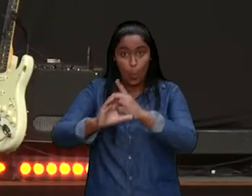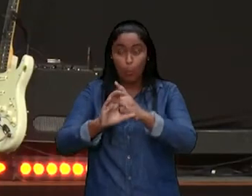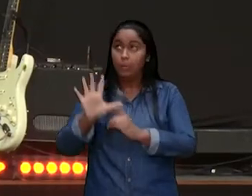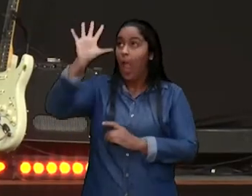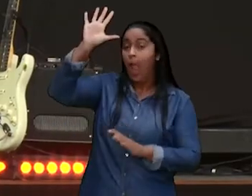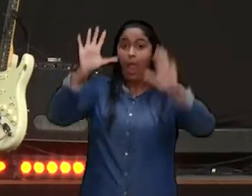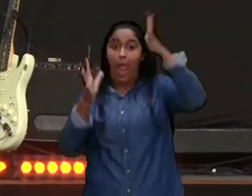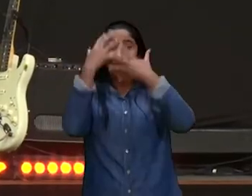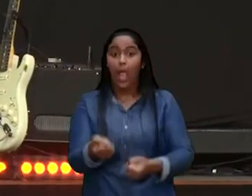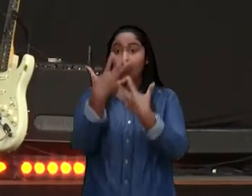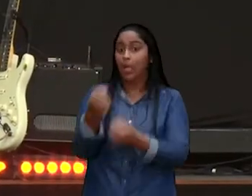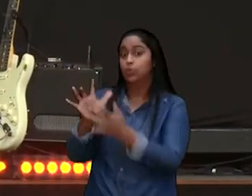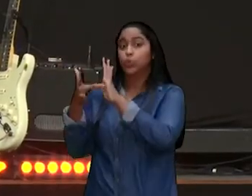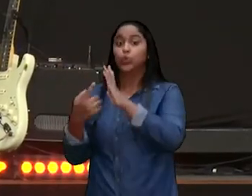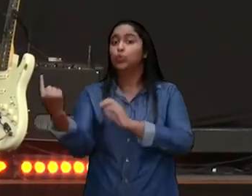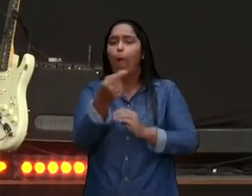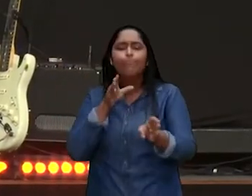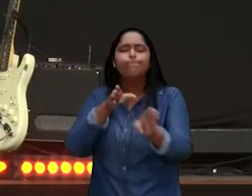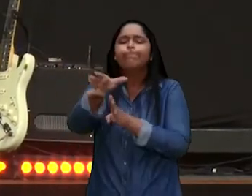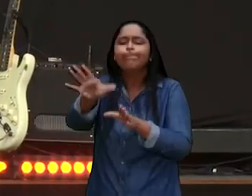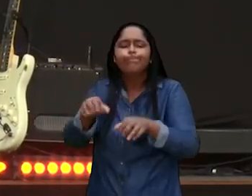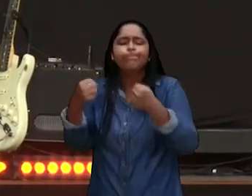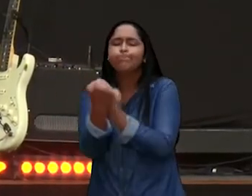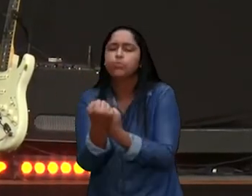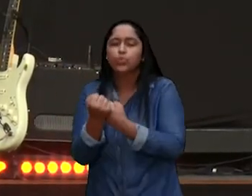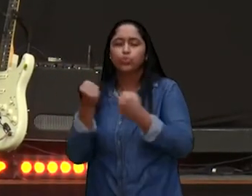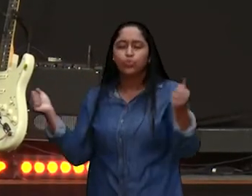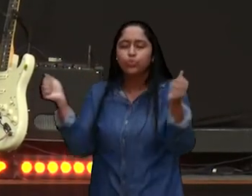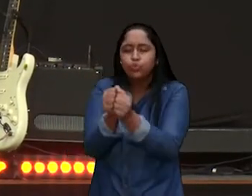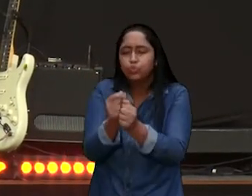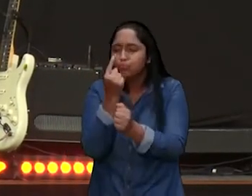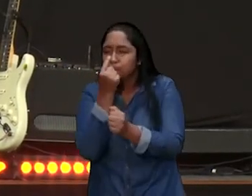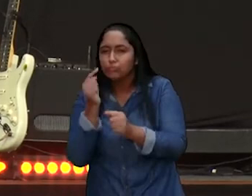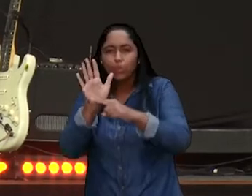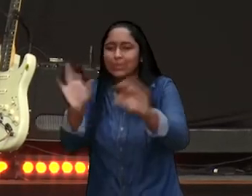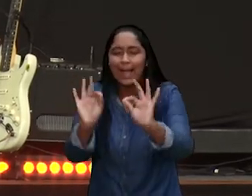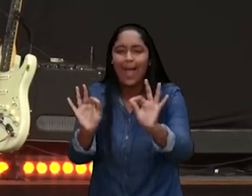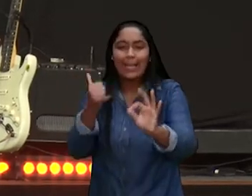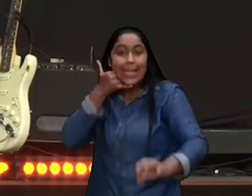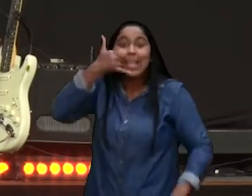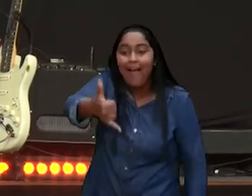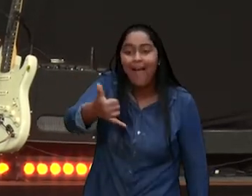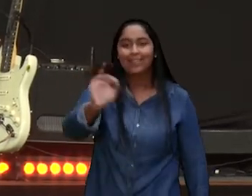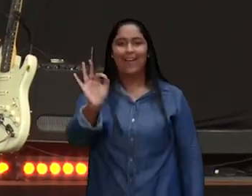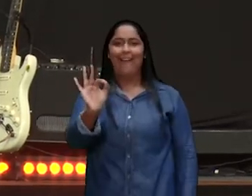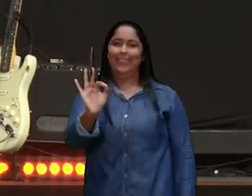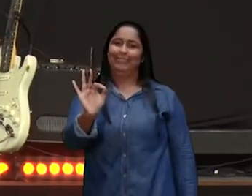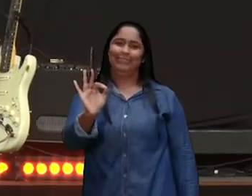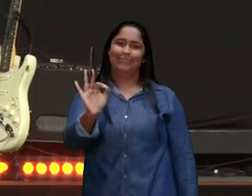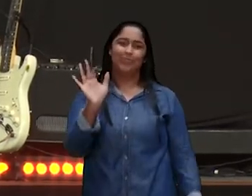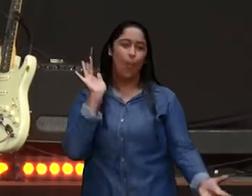acontece eu não vou mentir que não acontece acontece isso ninguém ligou a pessoa disse eu tô